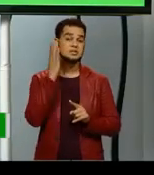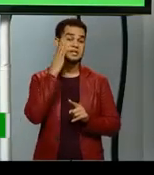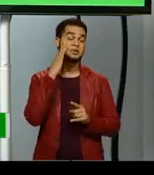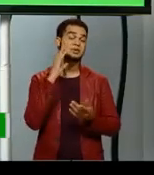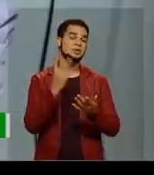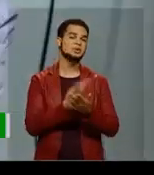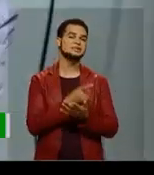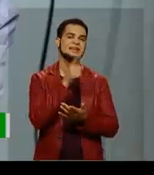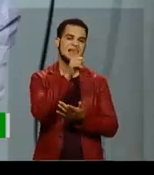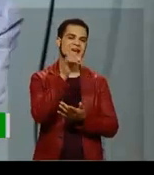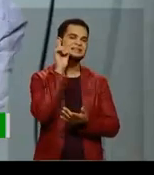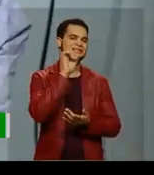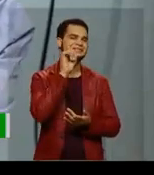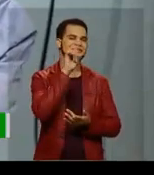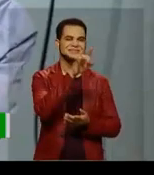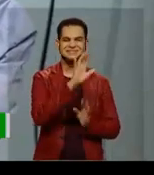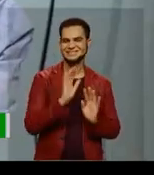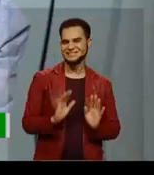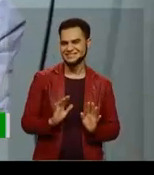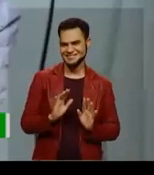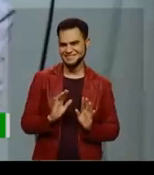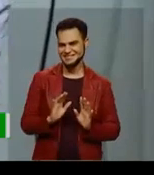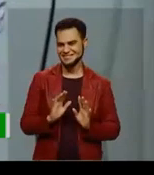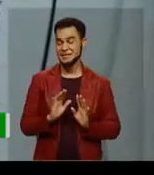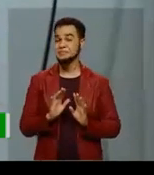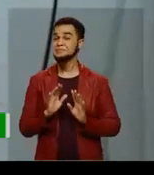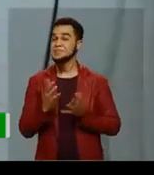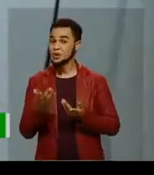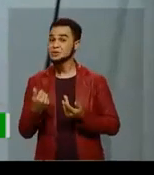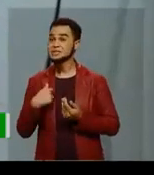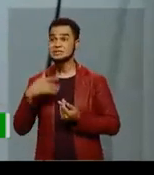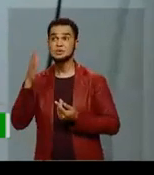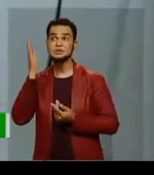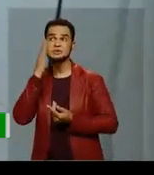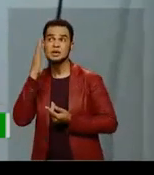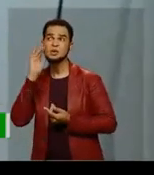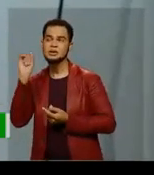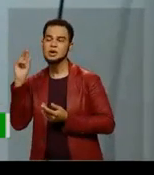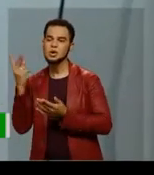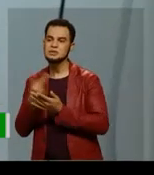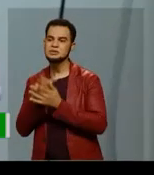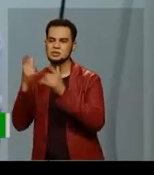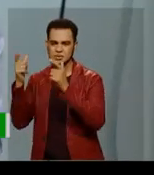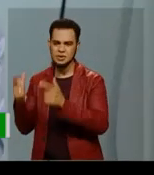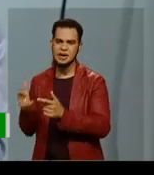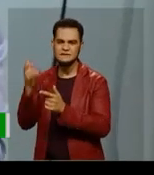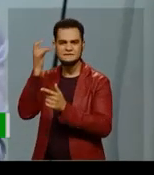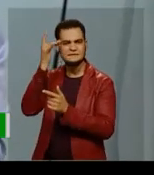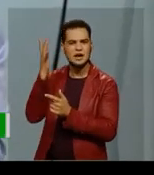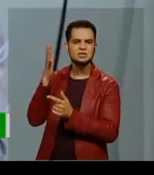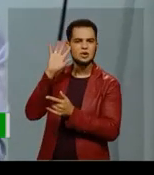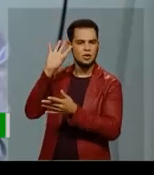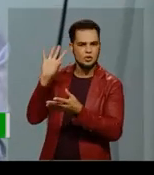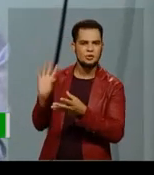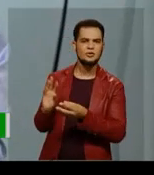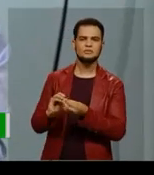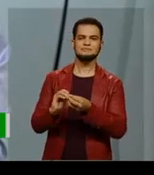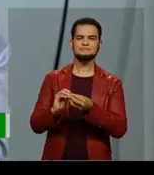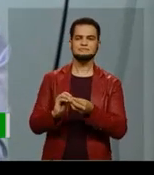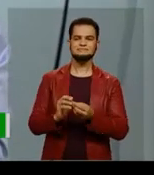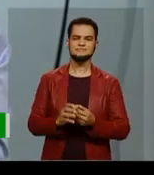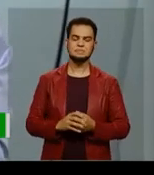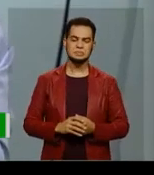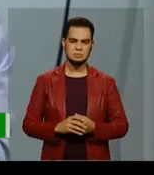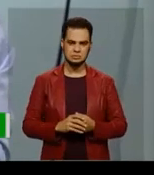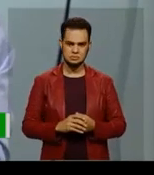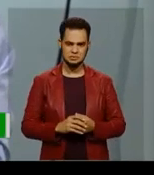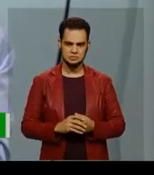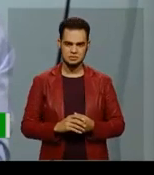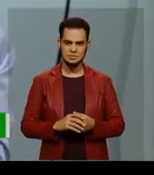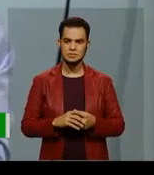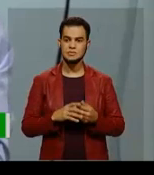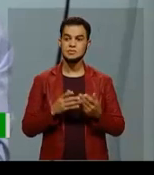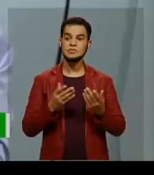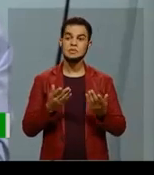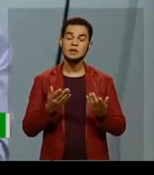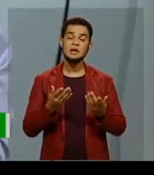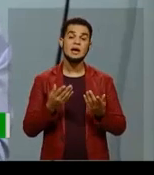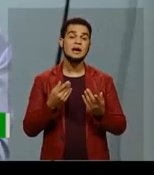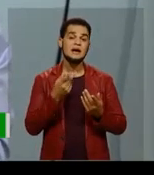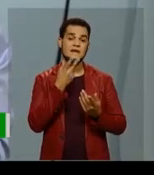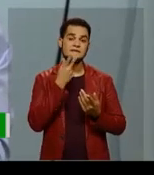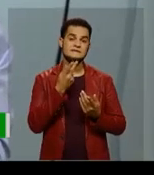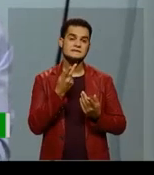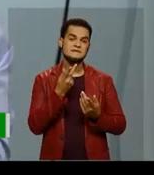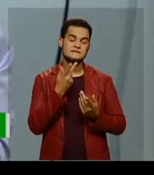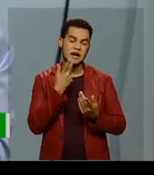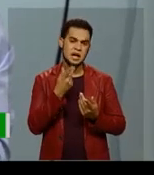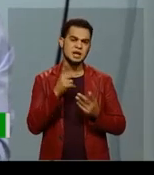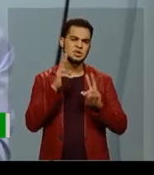que mais difíceis são? Então, são difíceis e a charge, o cartoon, fala de